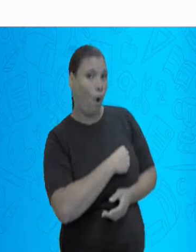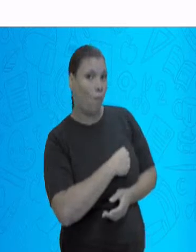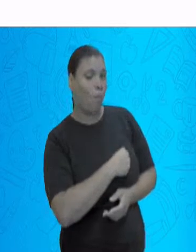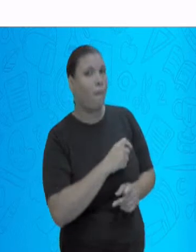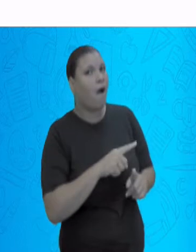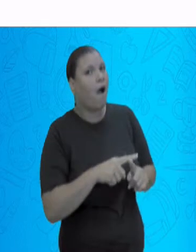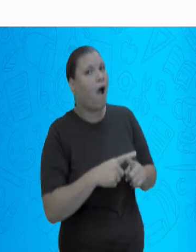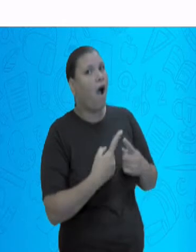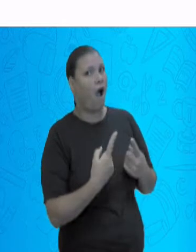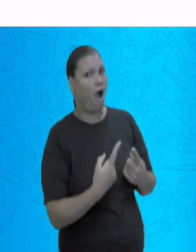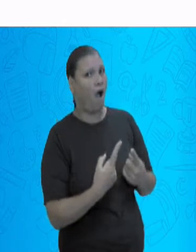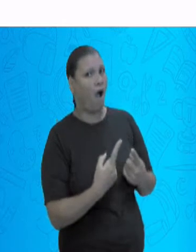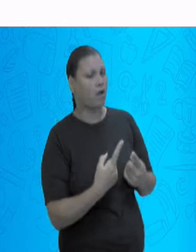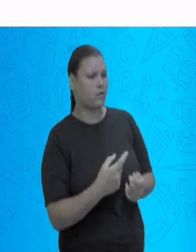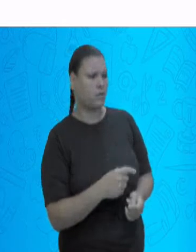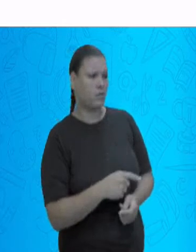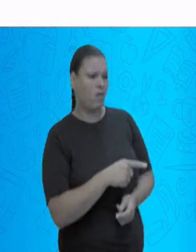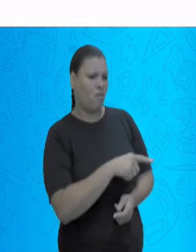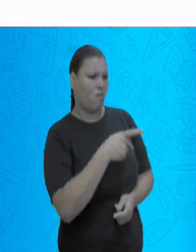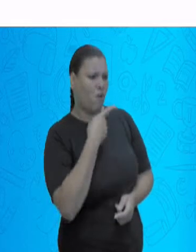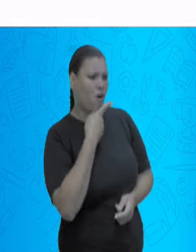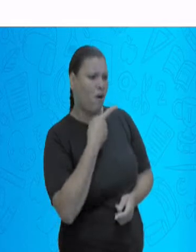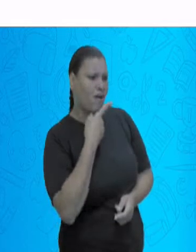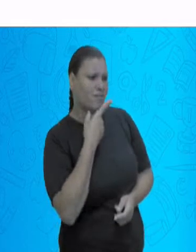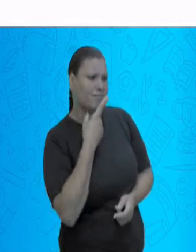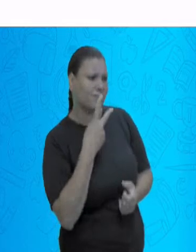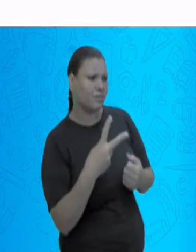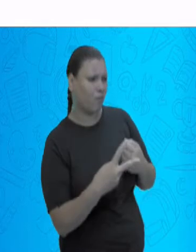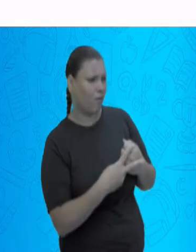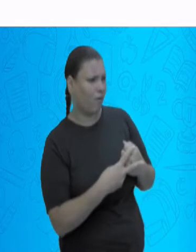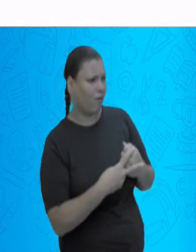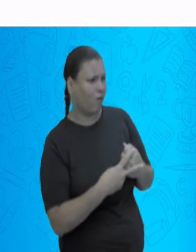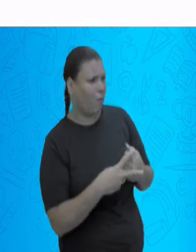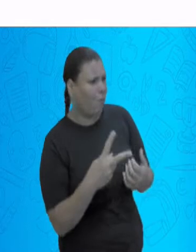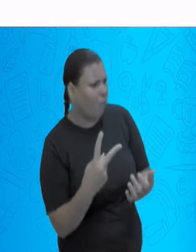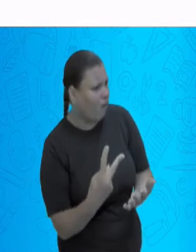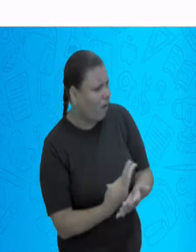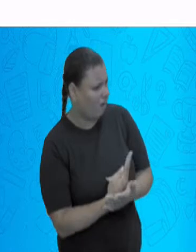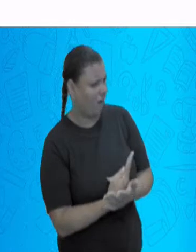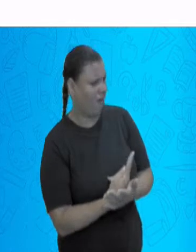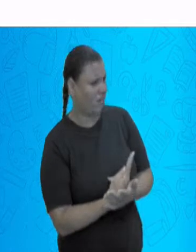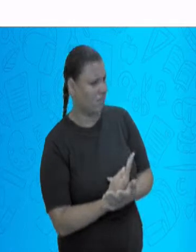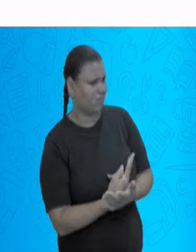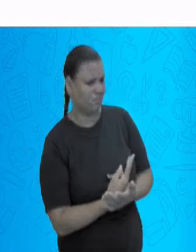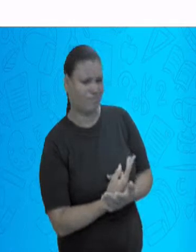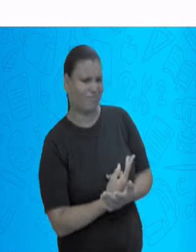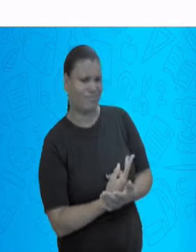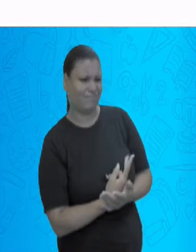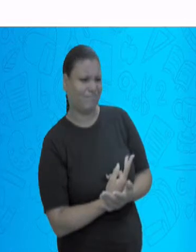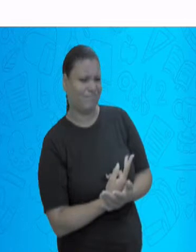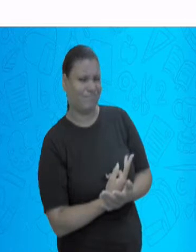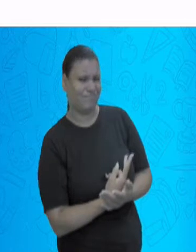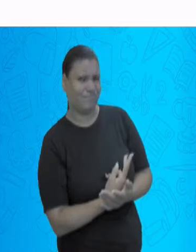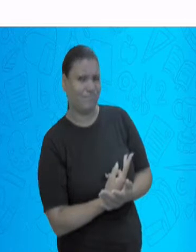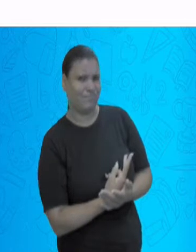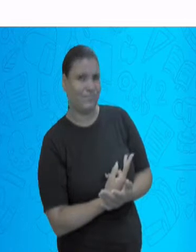formulação dela, porque esperava que a última frase, a última oração,